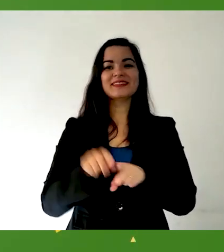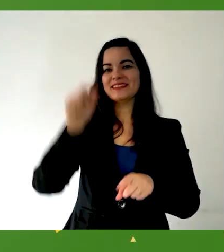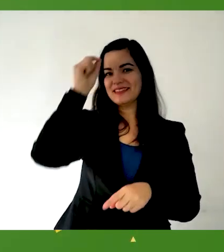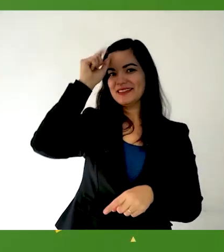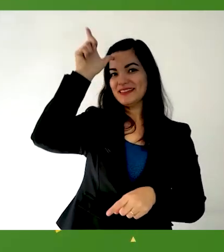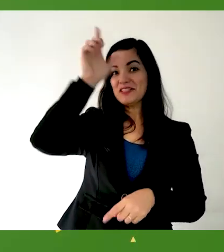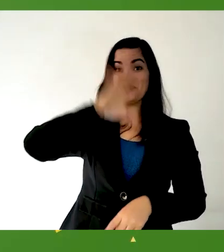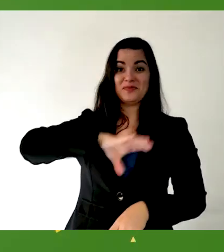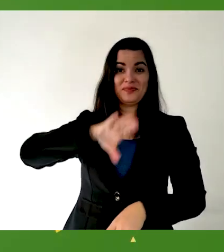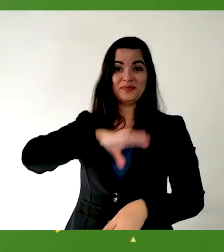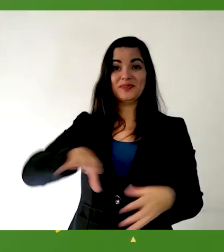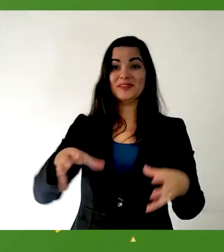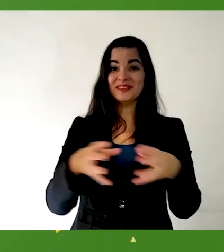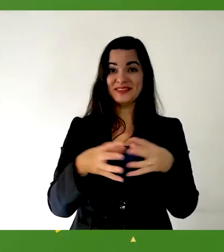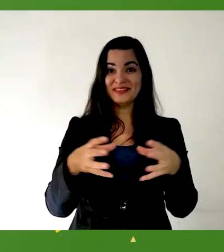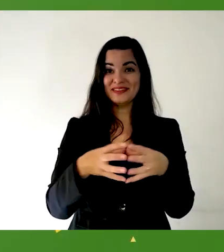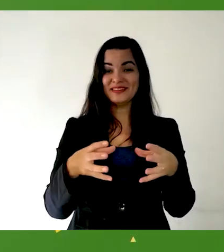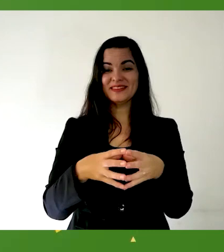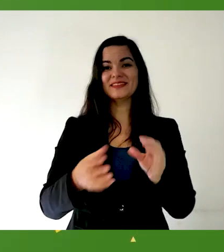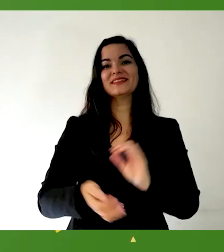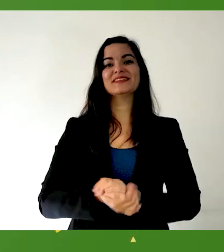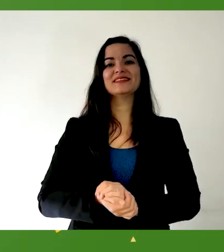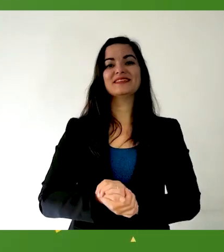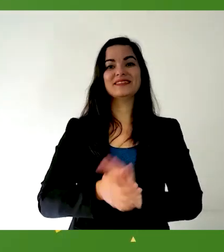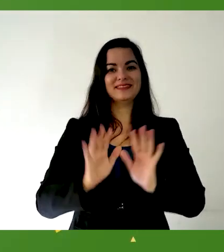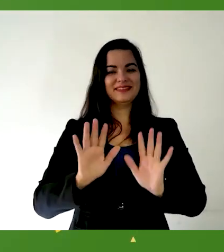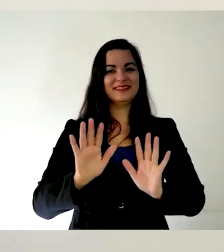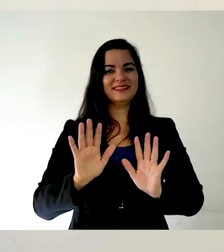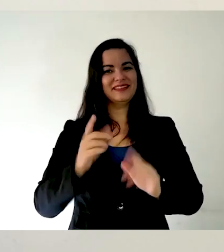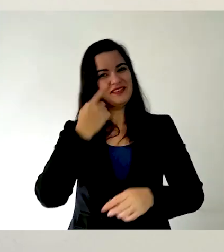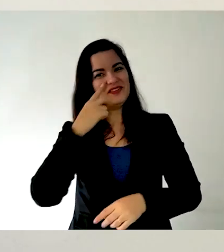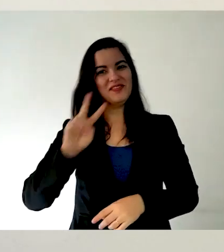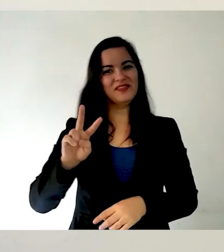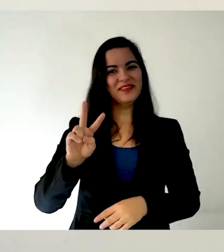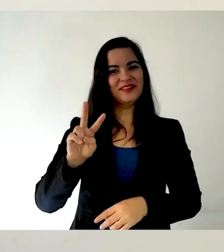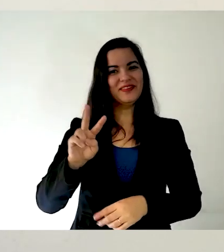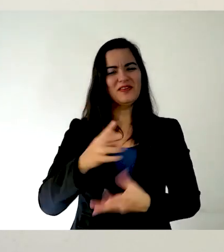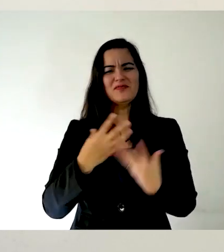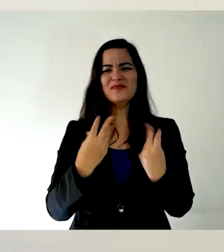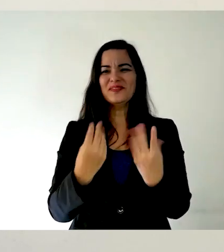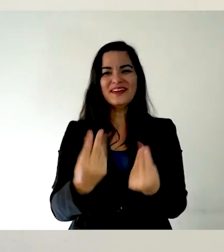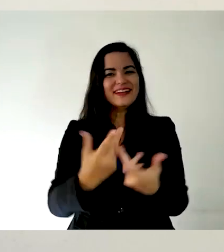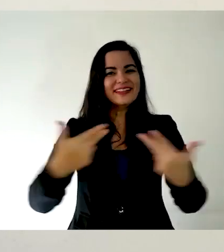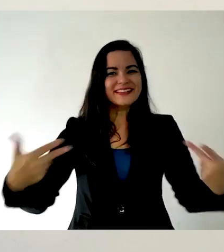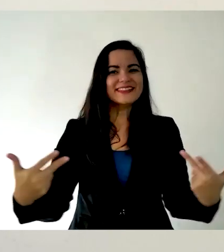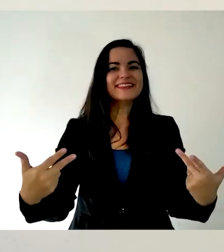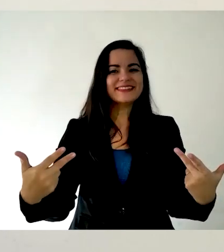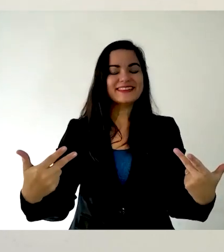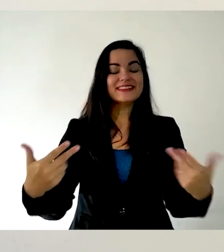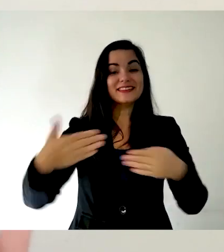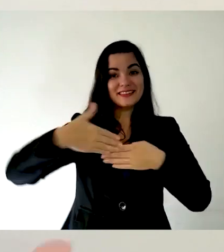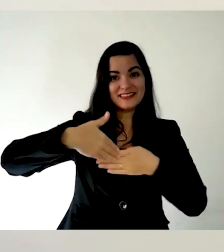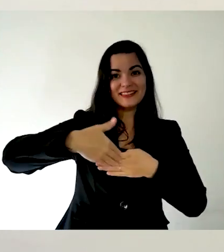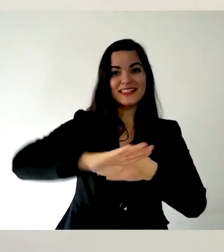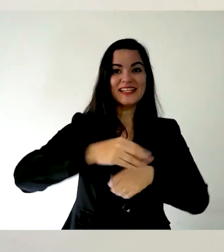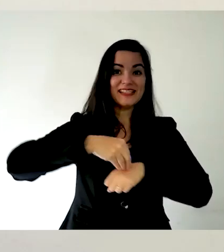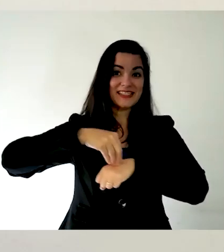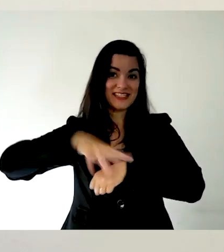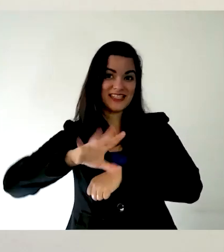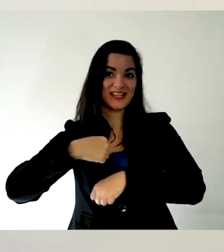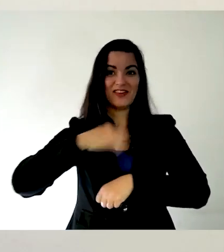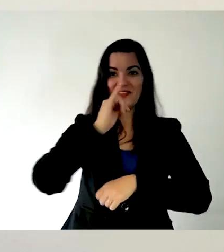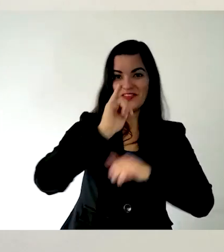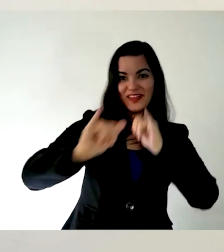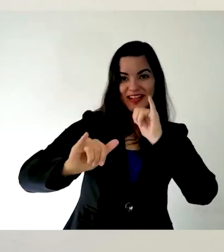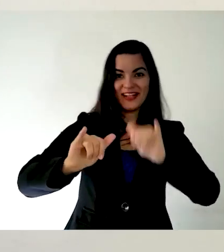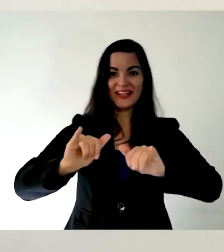portuguesa. Então, espera aí um pouquinho que a Pro já volta. Viu só quanta coisa? A partir das dicas